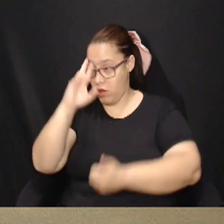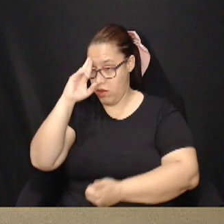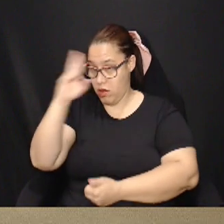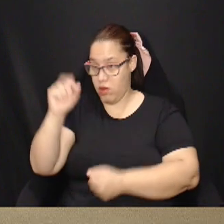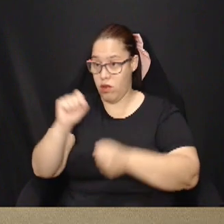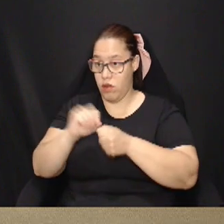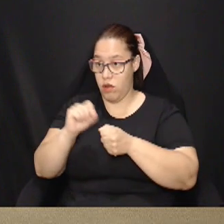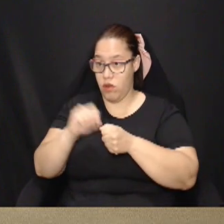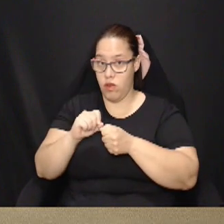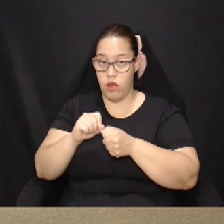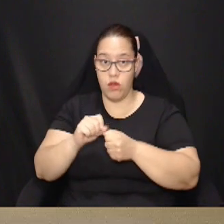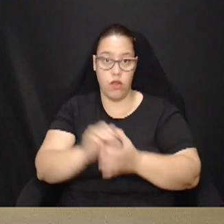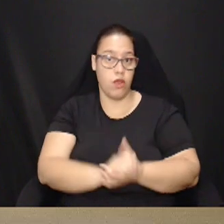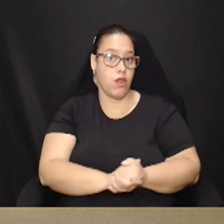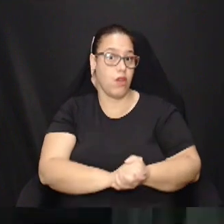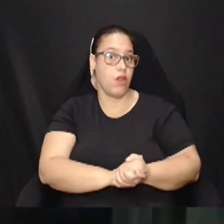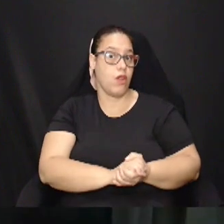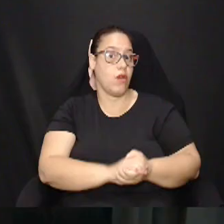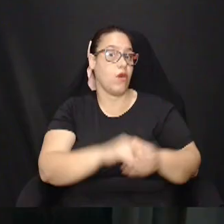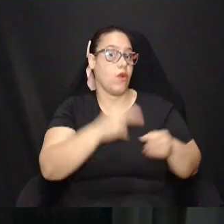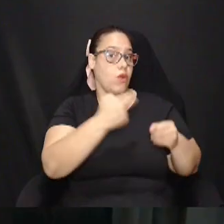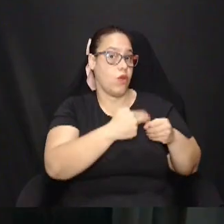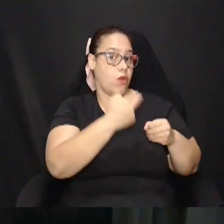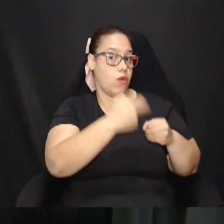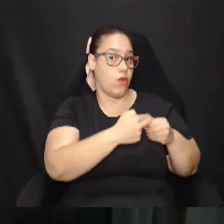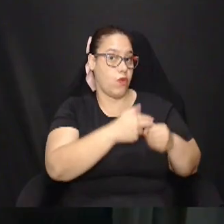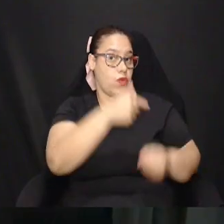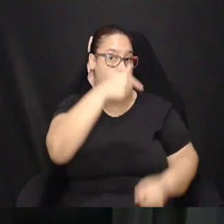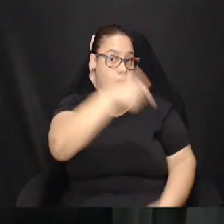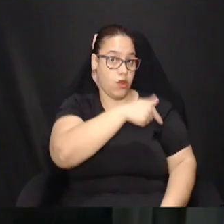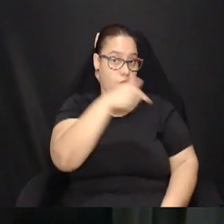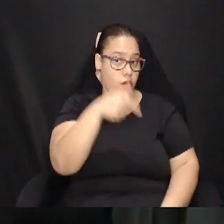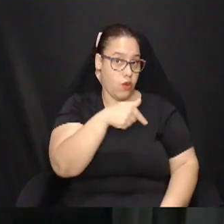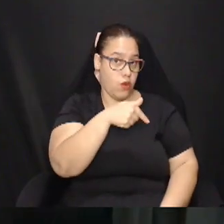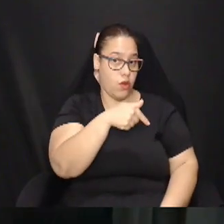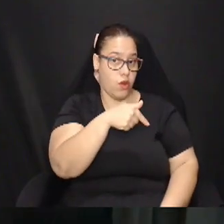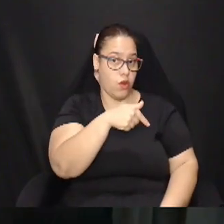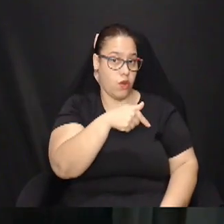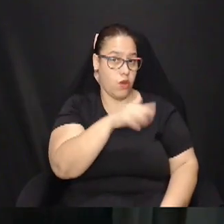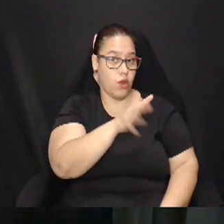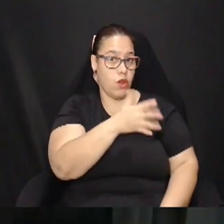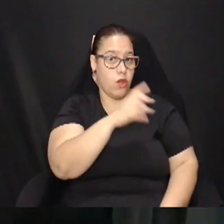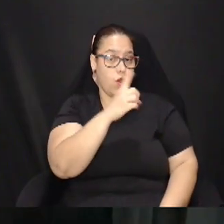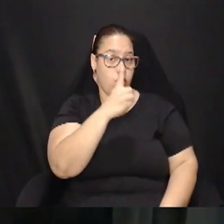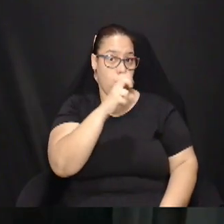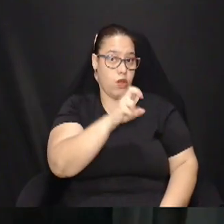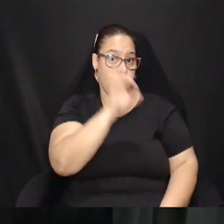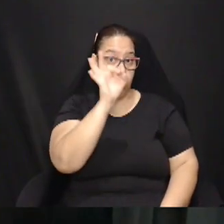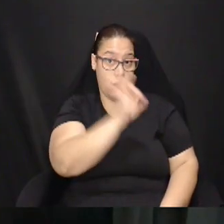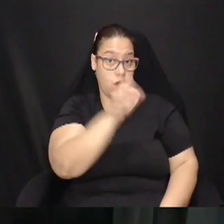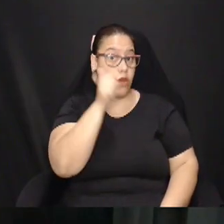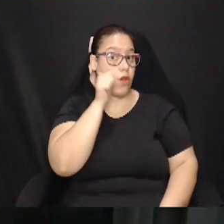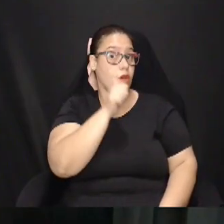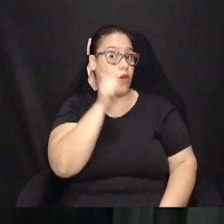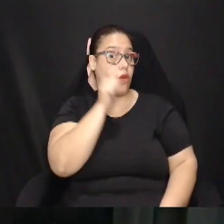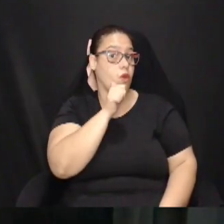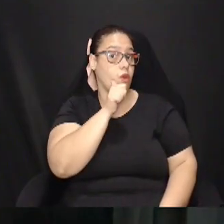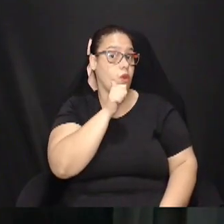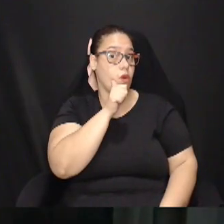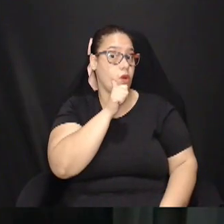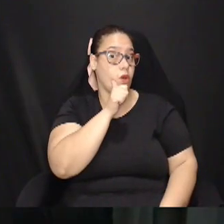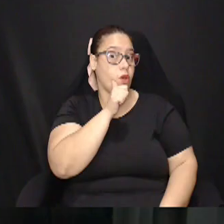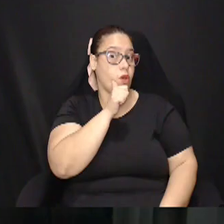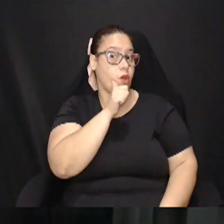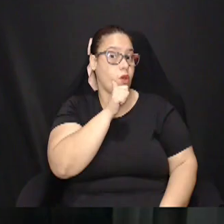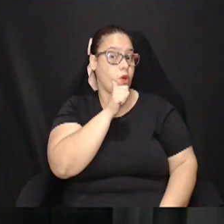na Unicamp, anos 77, em torno de 15% das mulheres que iam no ambulatório de planejamento